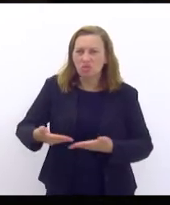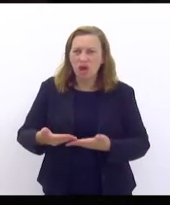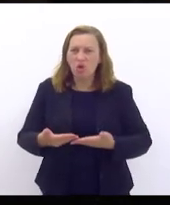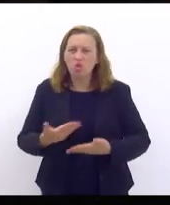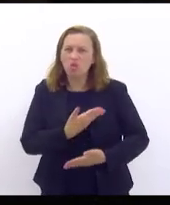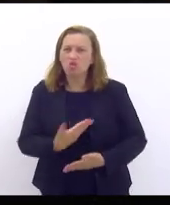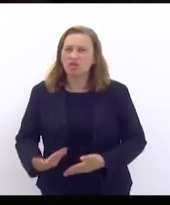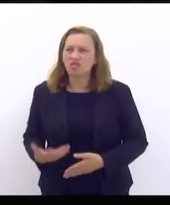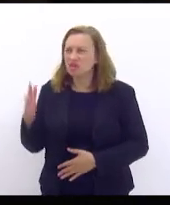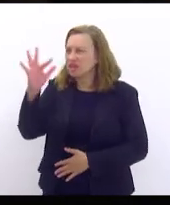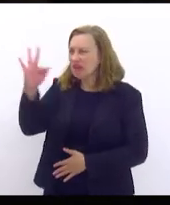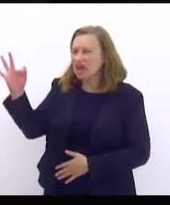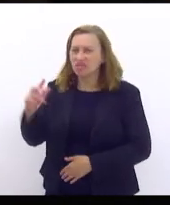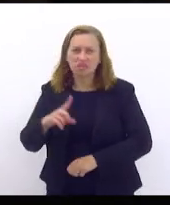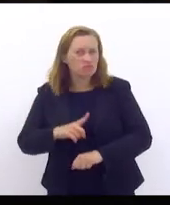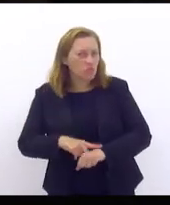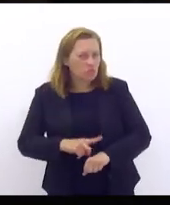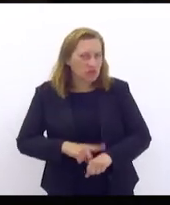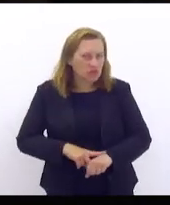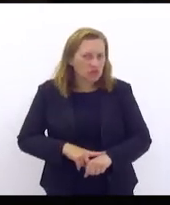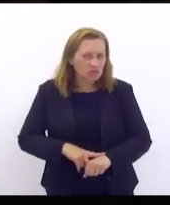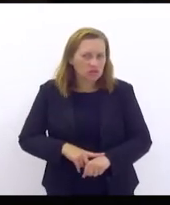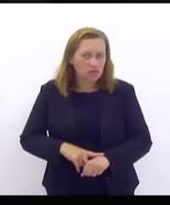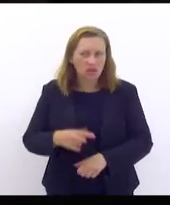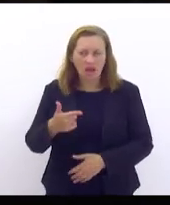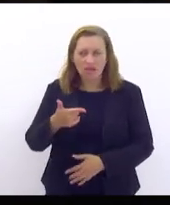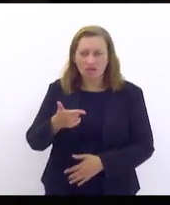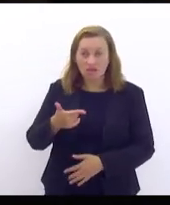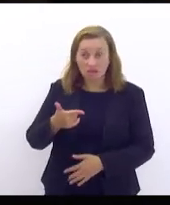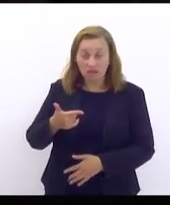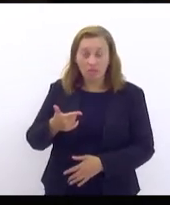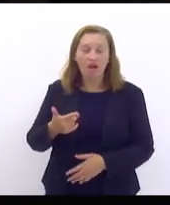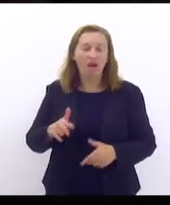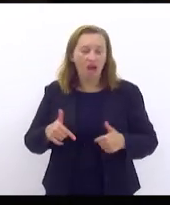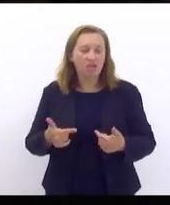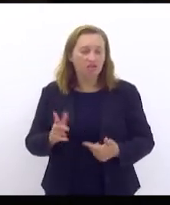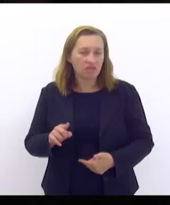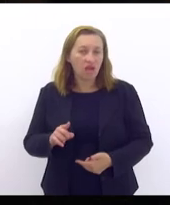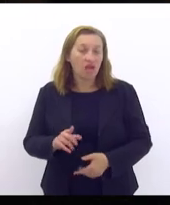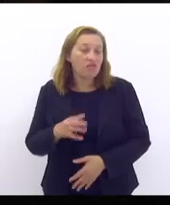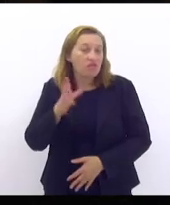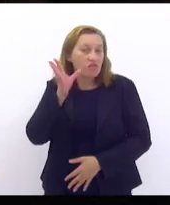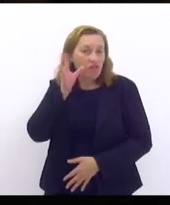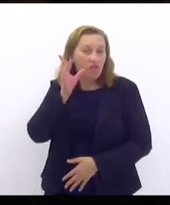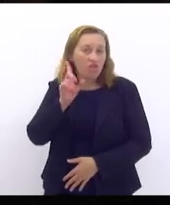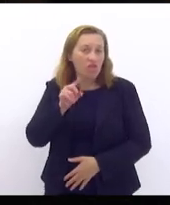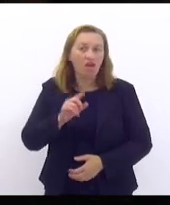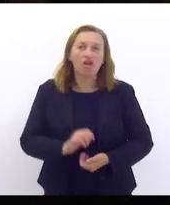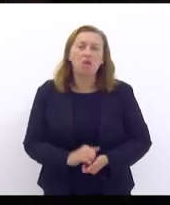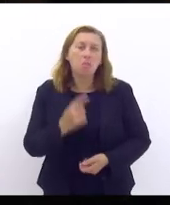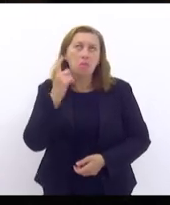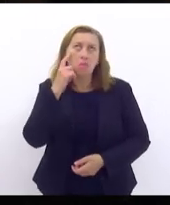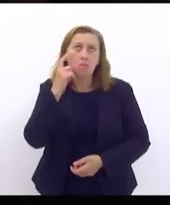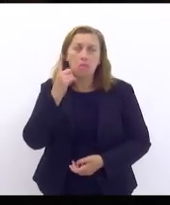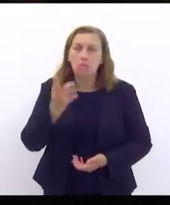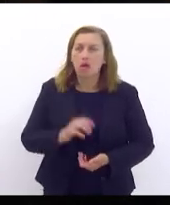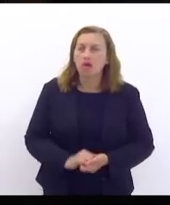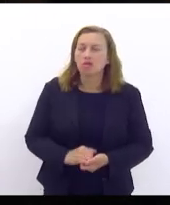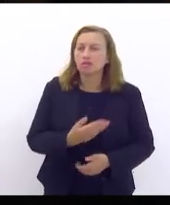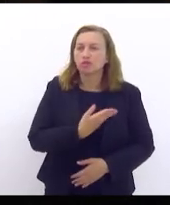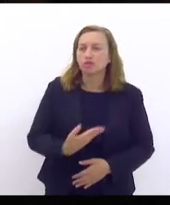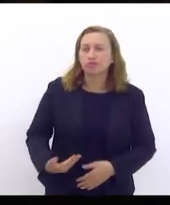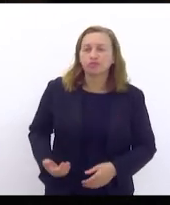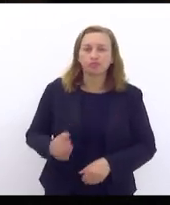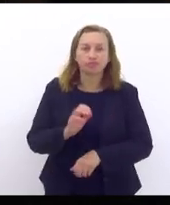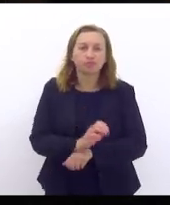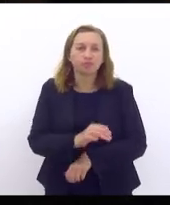federal? Nessa hora, as armas conversam, né? É impressionante. Eu pensei que o governador do